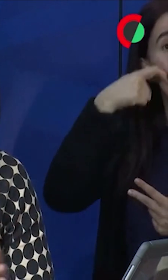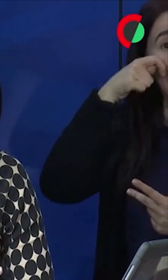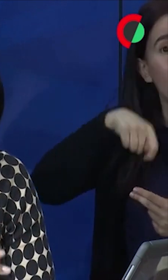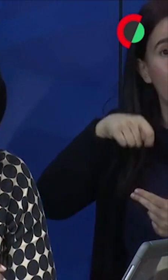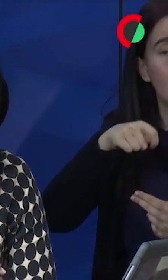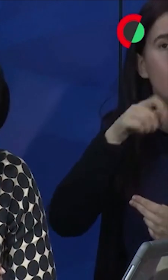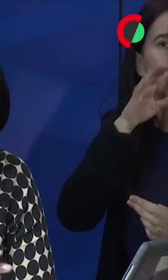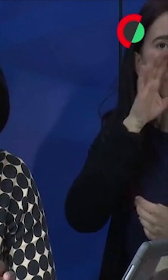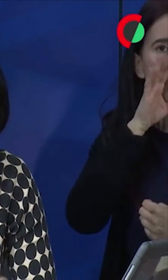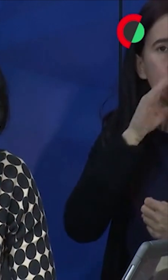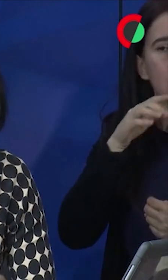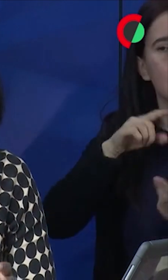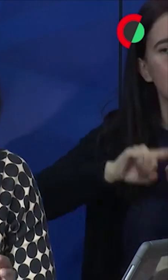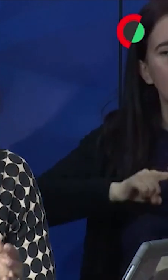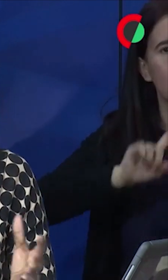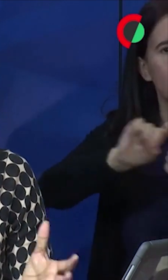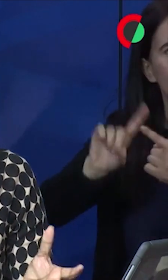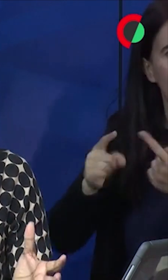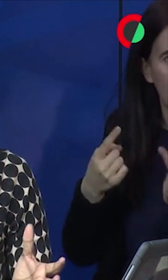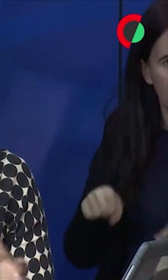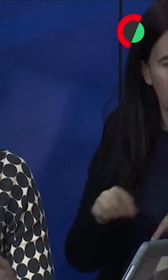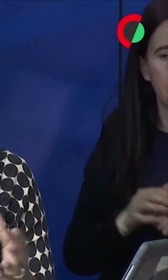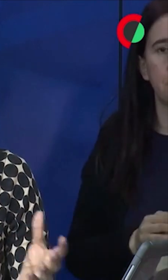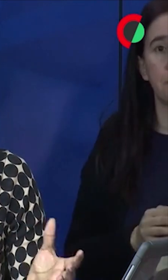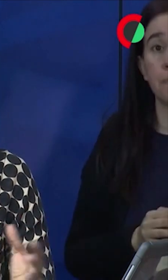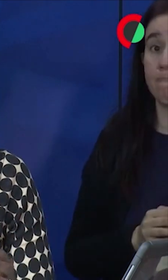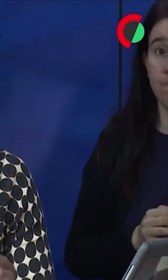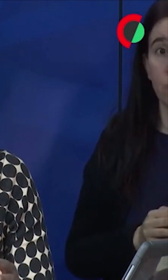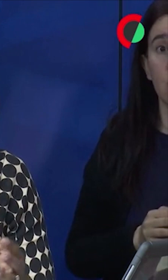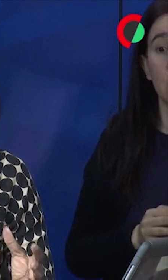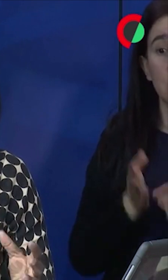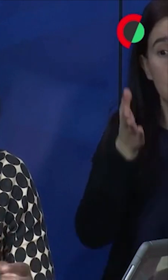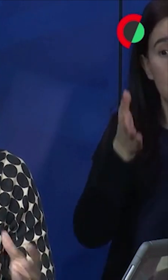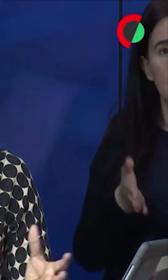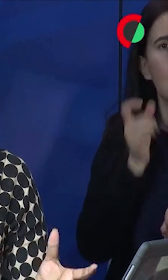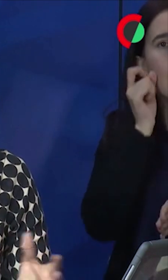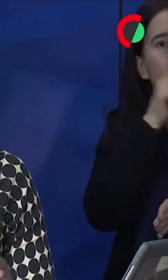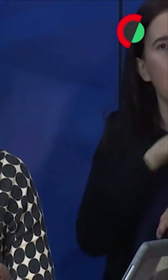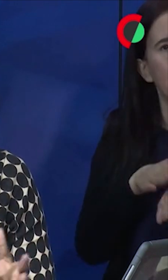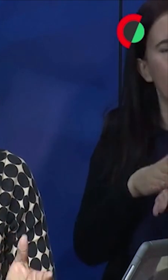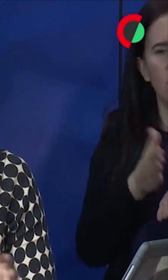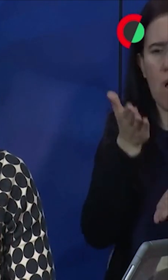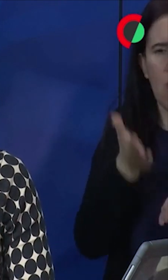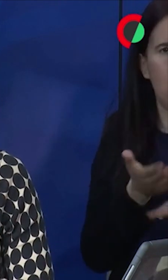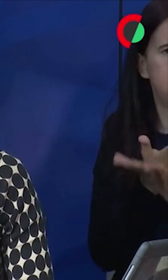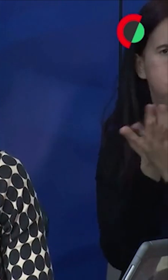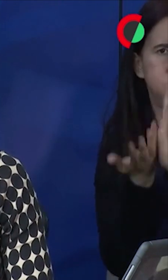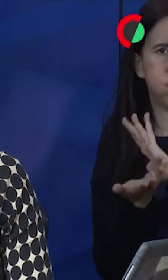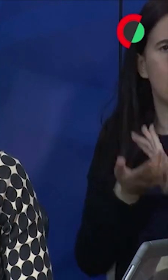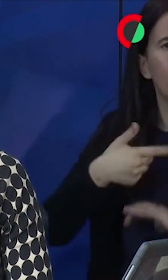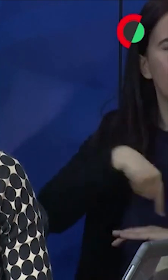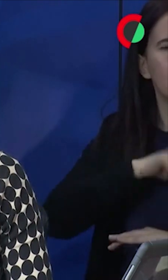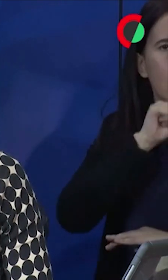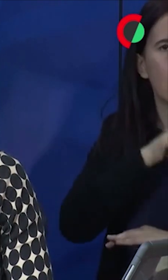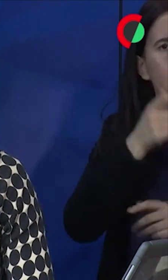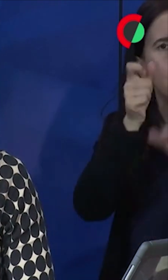que tenham outras nacionalidades. A prova da identificação pode ser feita por qualquer via, porque obviamente nós temos